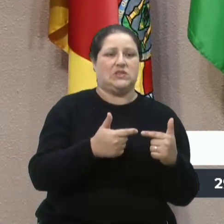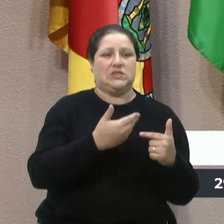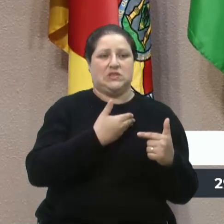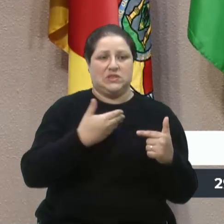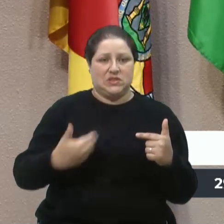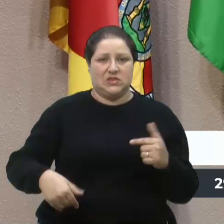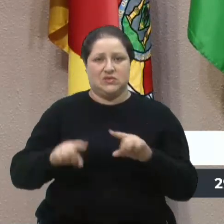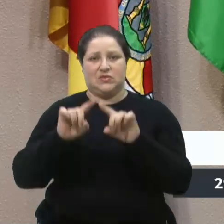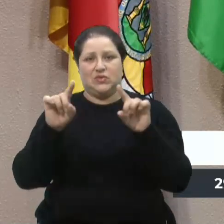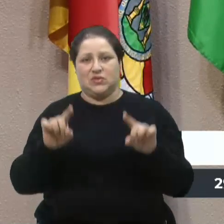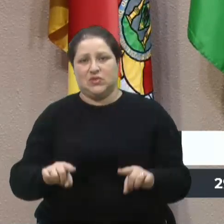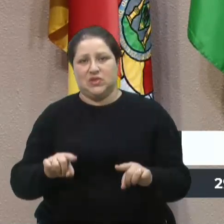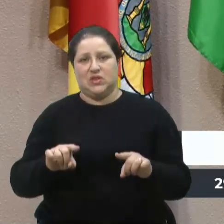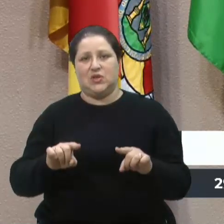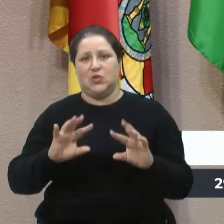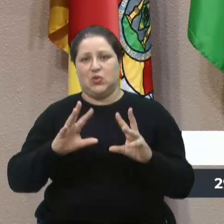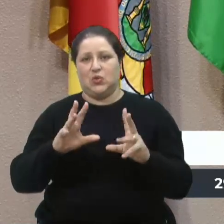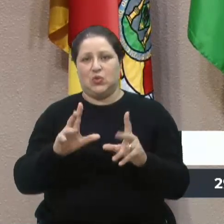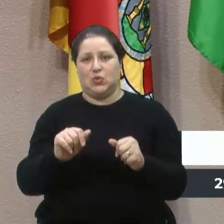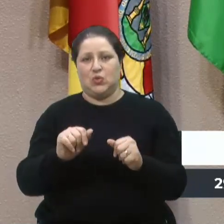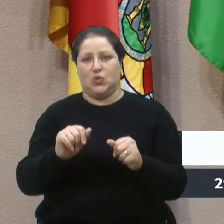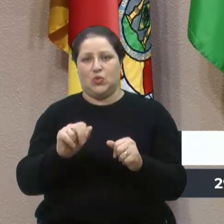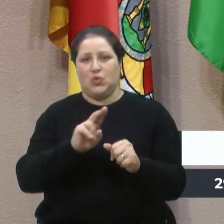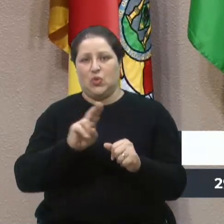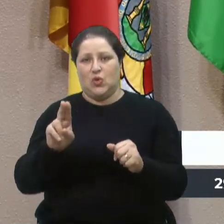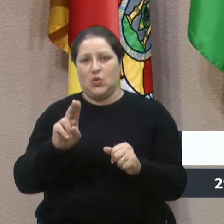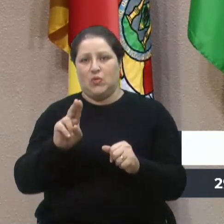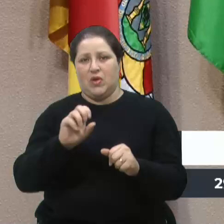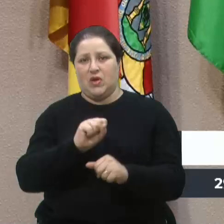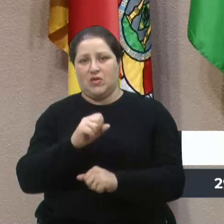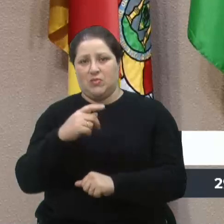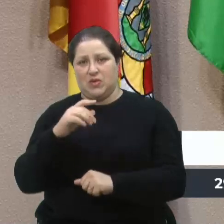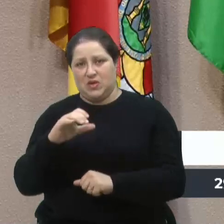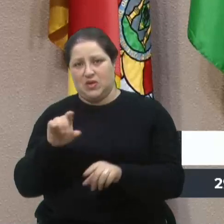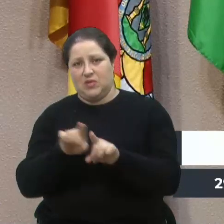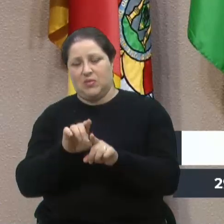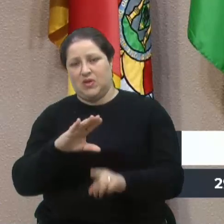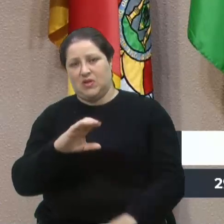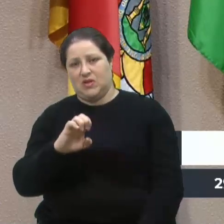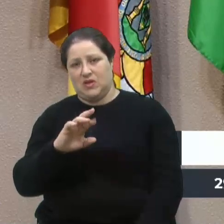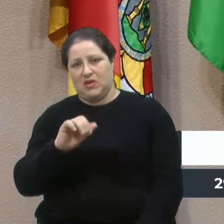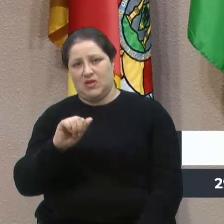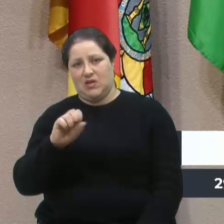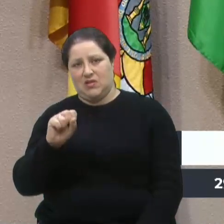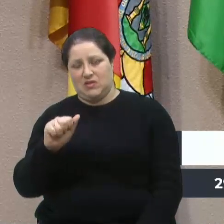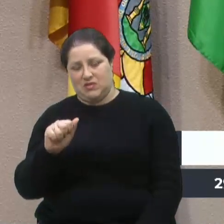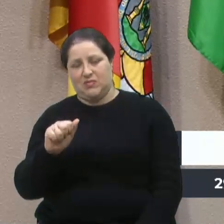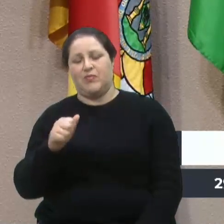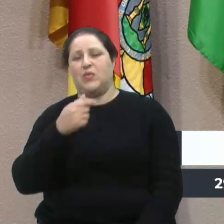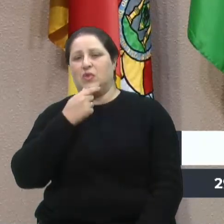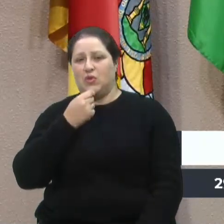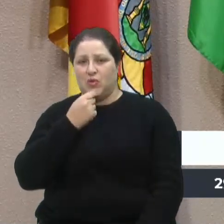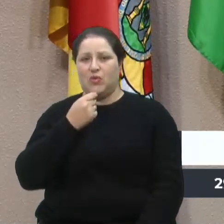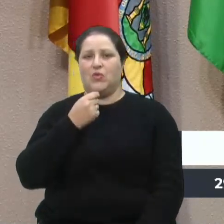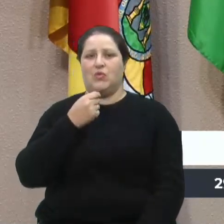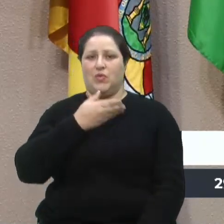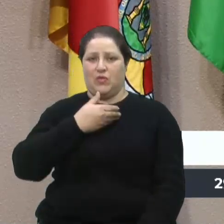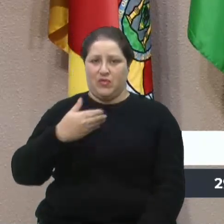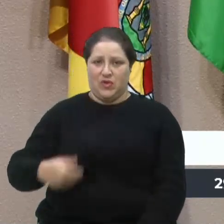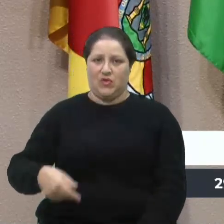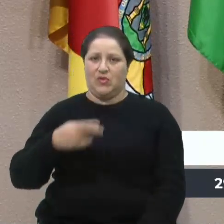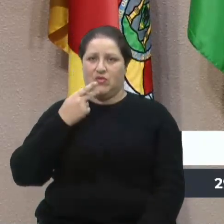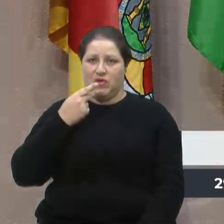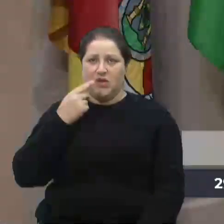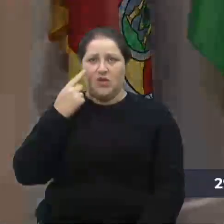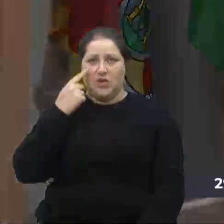Isso é criminoso. O Zema pegou o palácio que estava lá com 32 funcionários e disse assim, não,